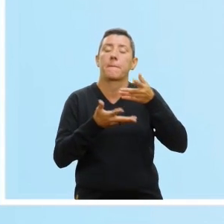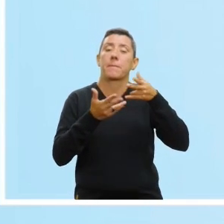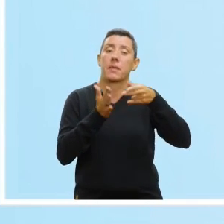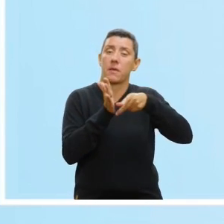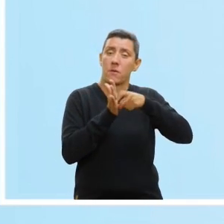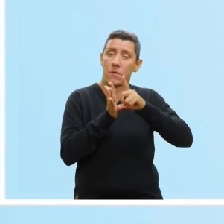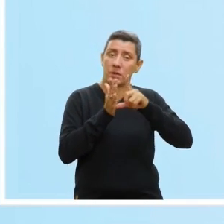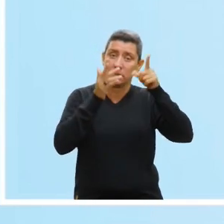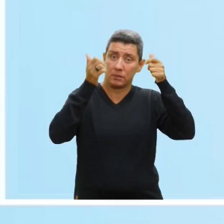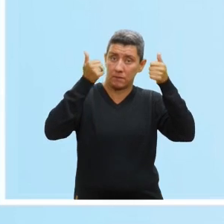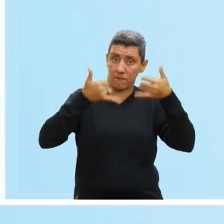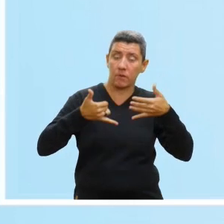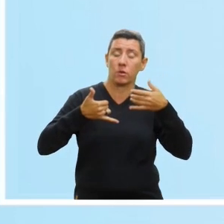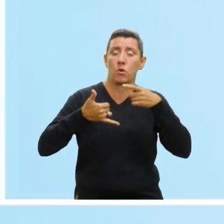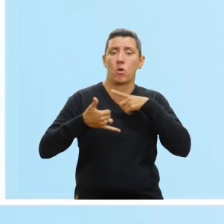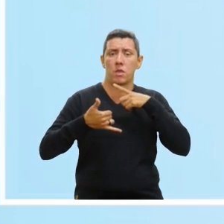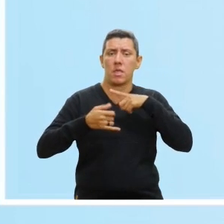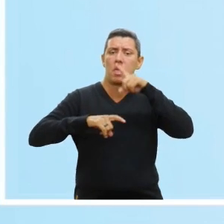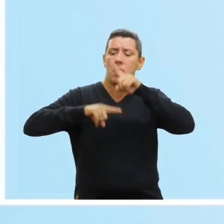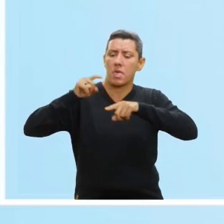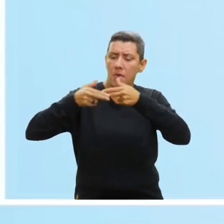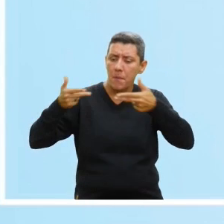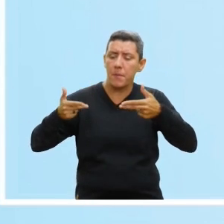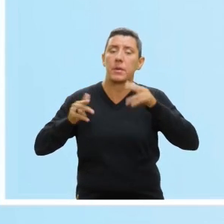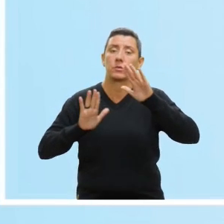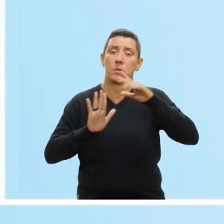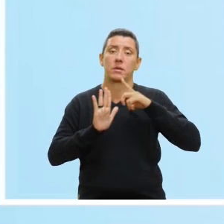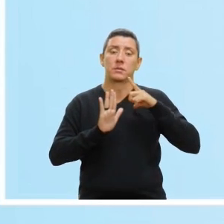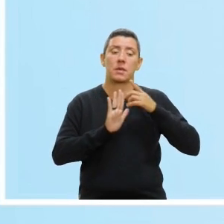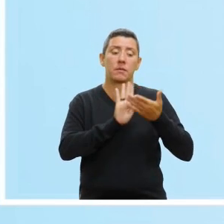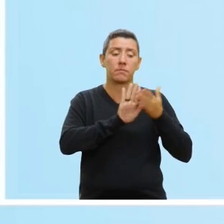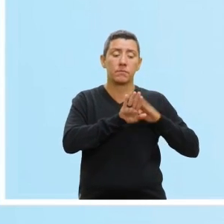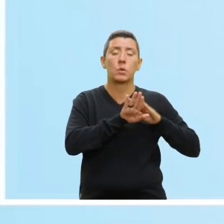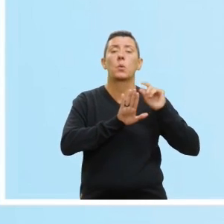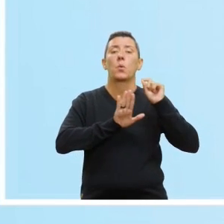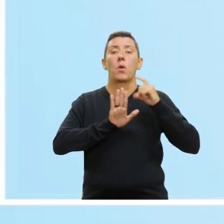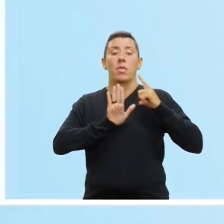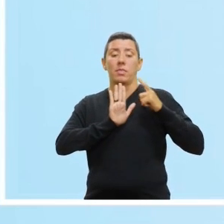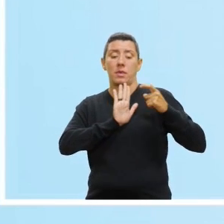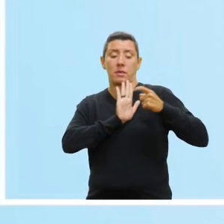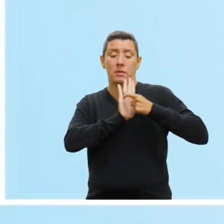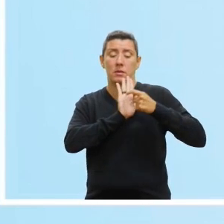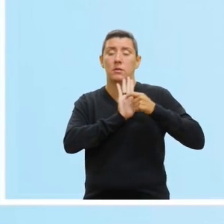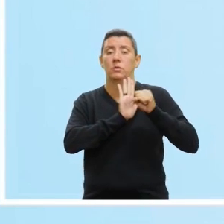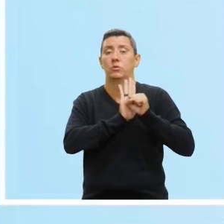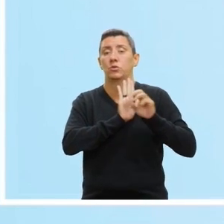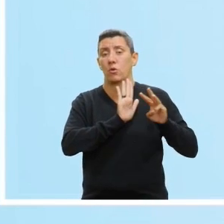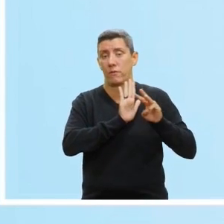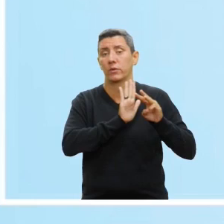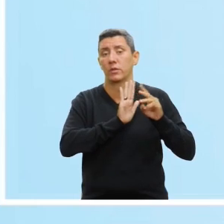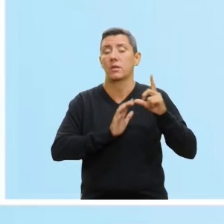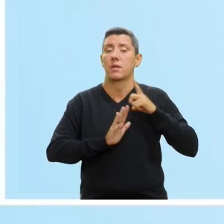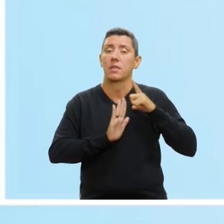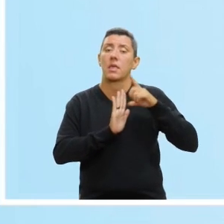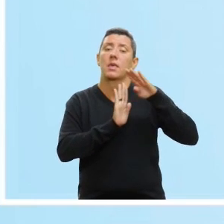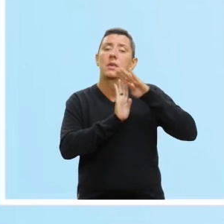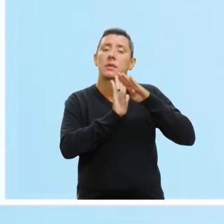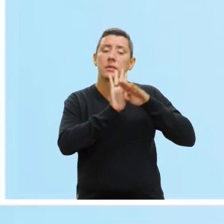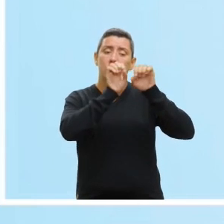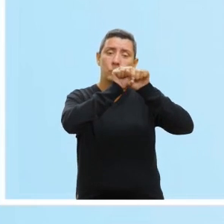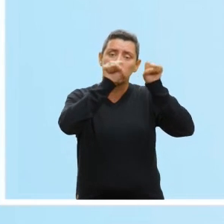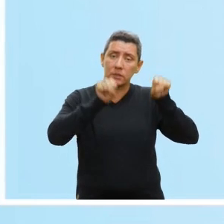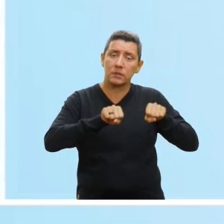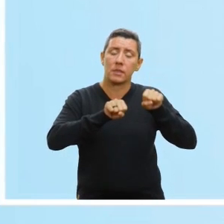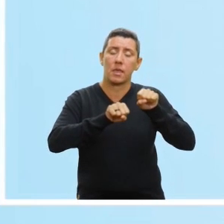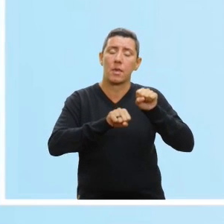além de todos os equipamentos, tem toda a parte de software por trás. Né? Então, a gente tem um sistema de gerenciamento, como eu